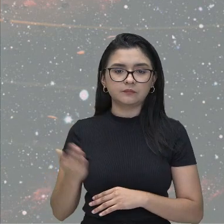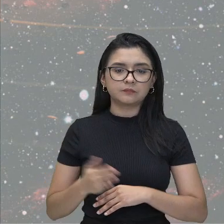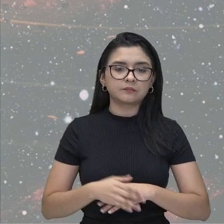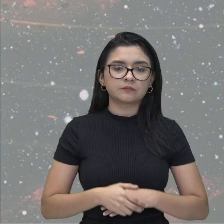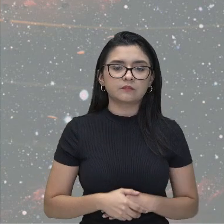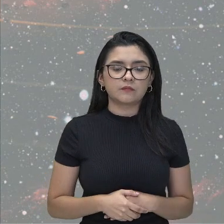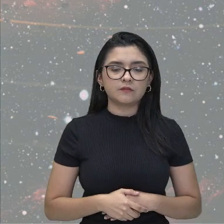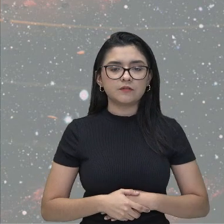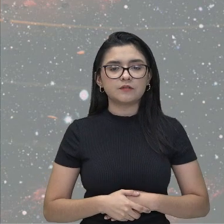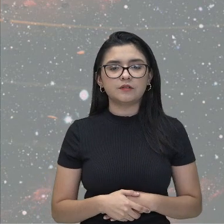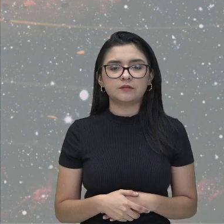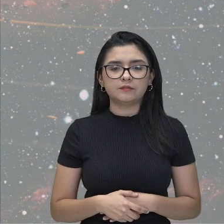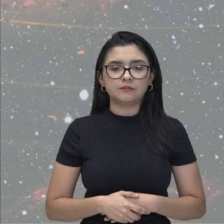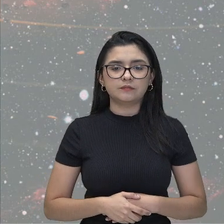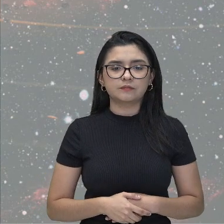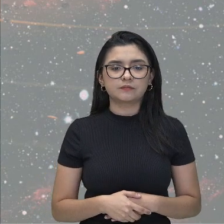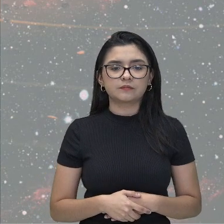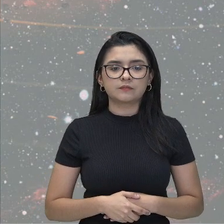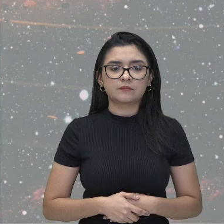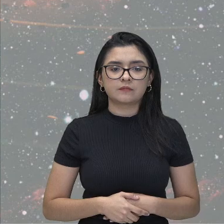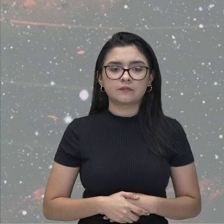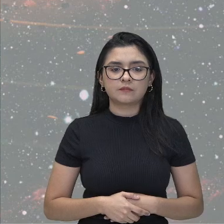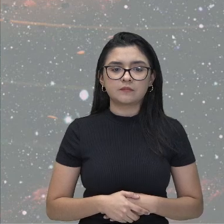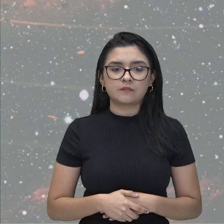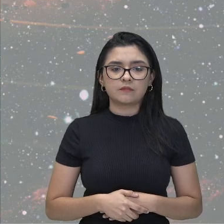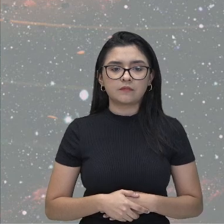mero Venus